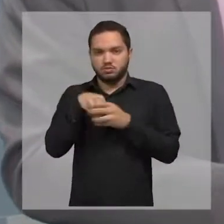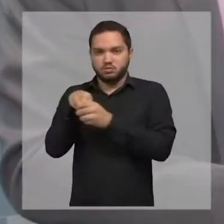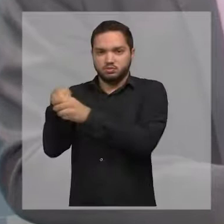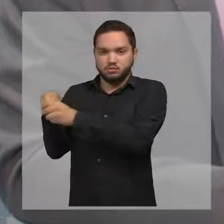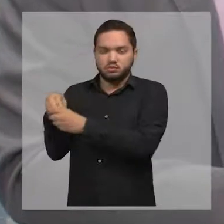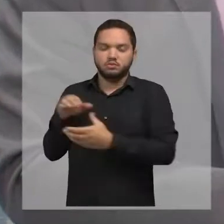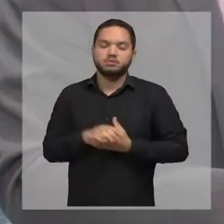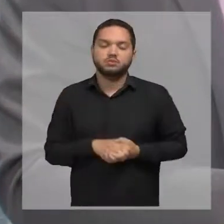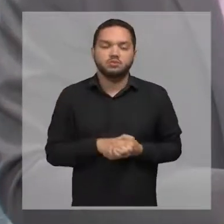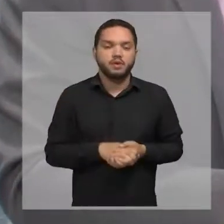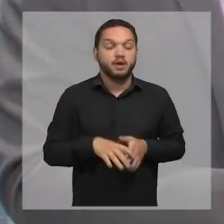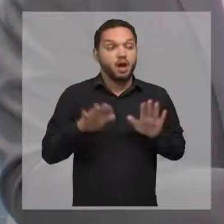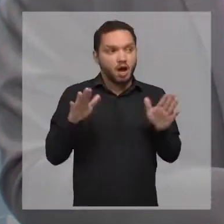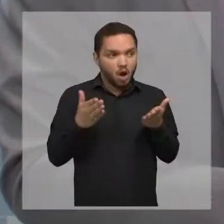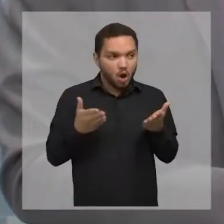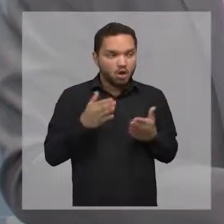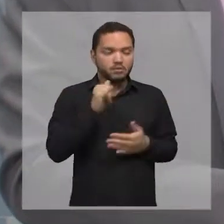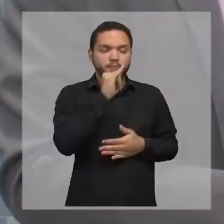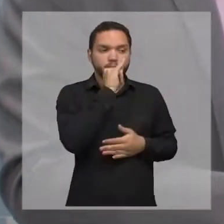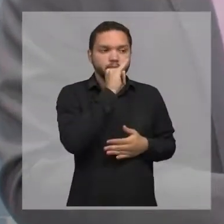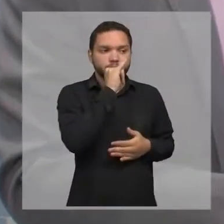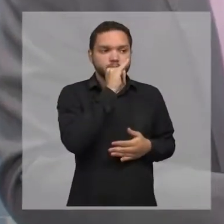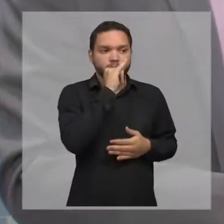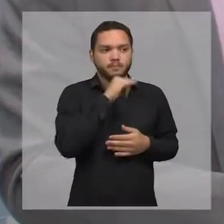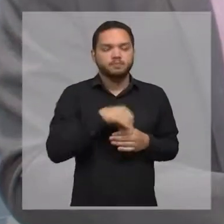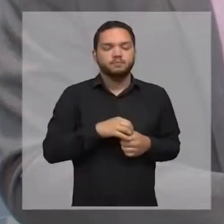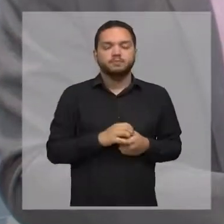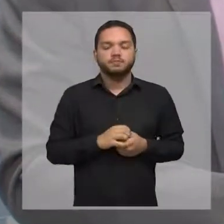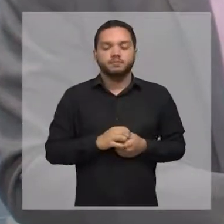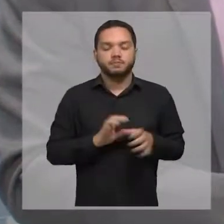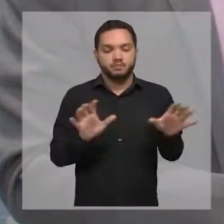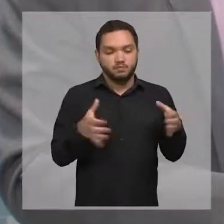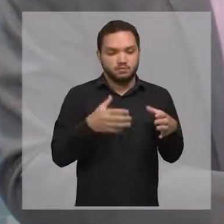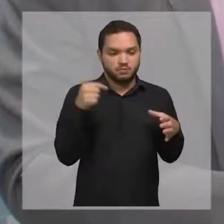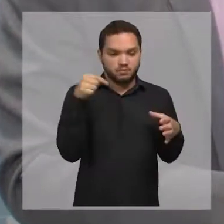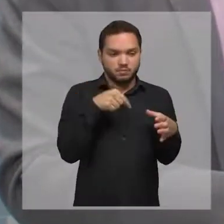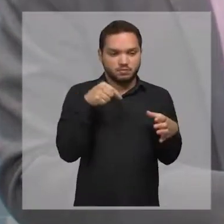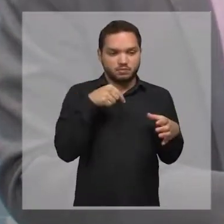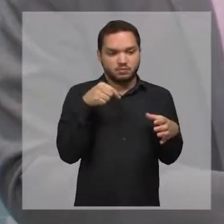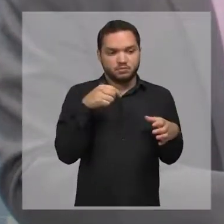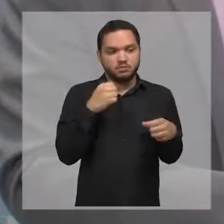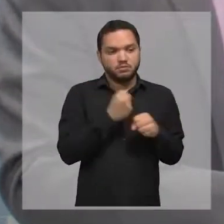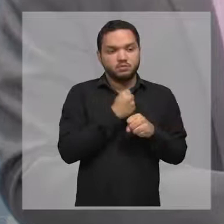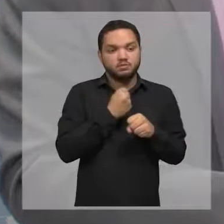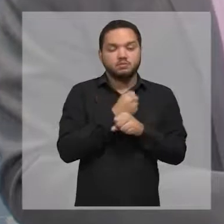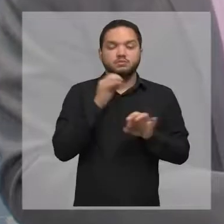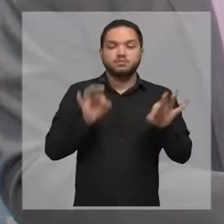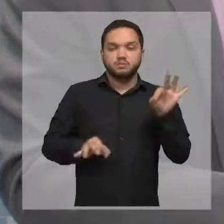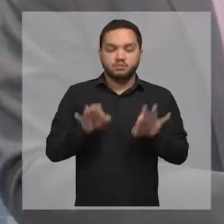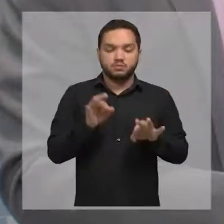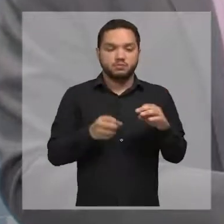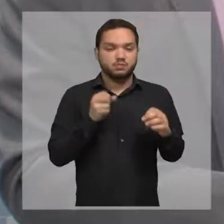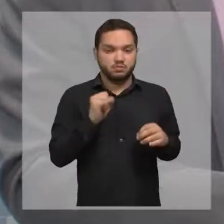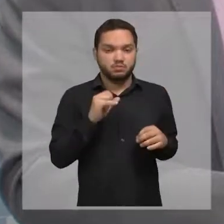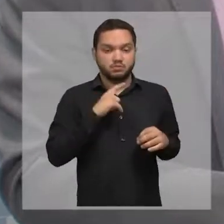7 membros. Vamos fazer uma suposição aqui, quer dizer, na mais principal, na Comissão de Constituição e Justiça. Se tiver um